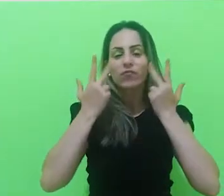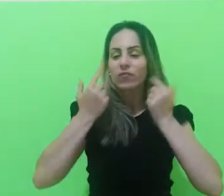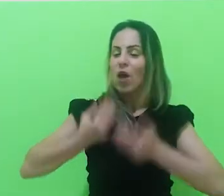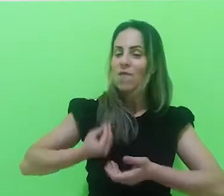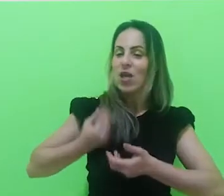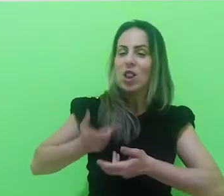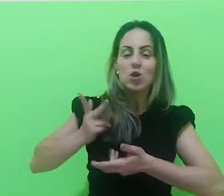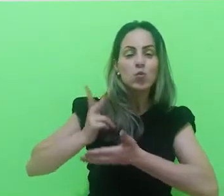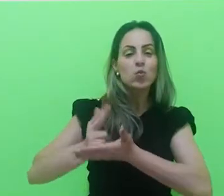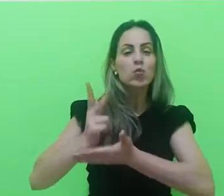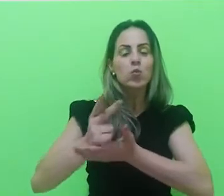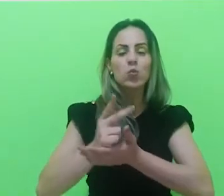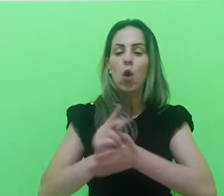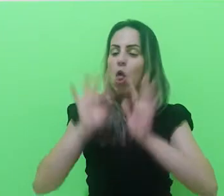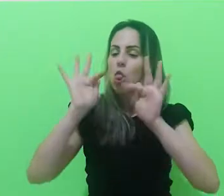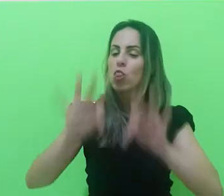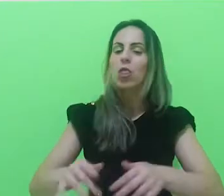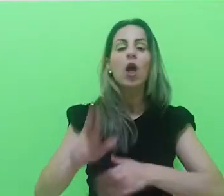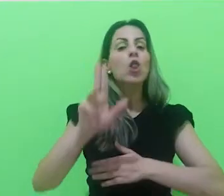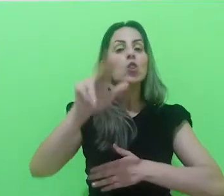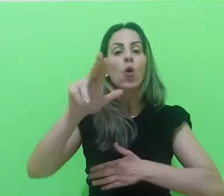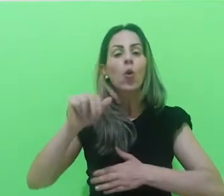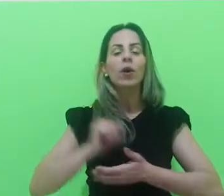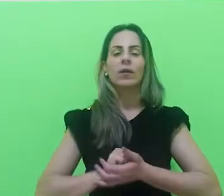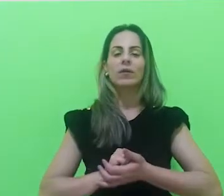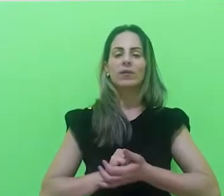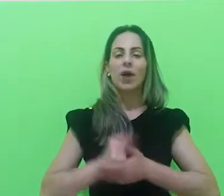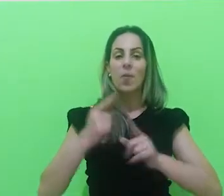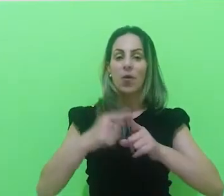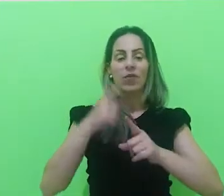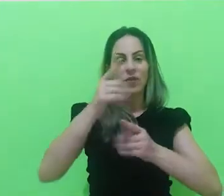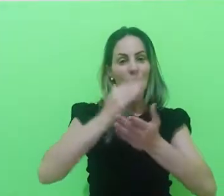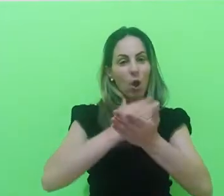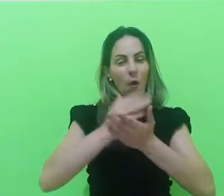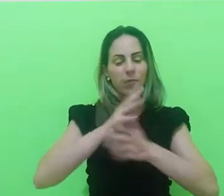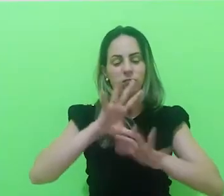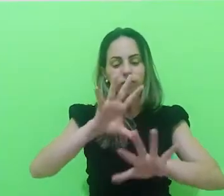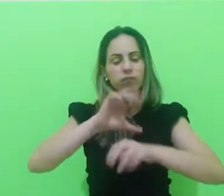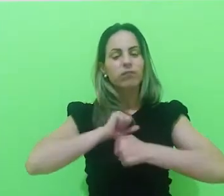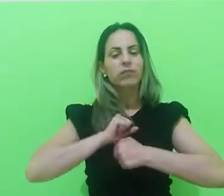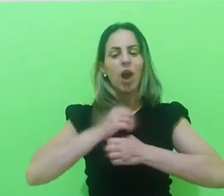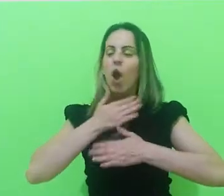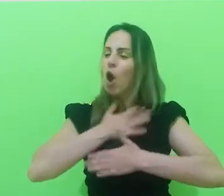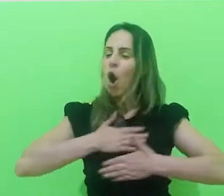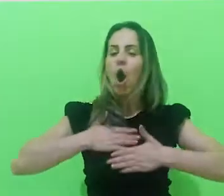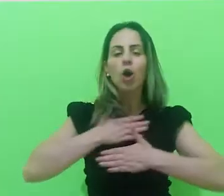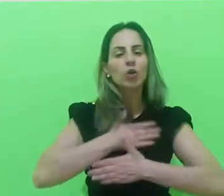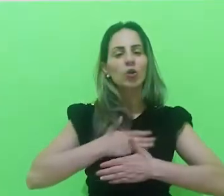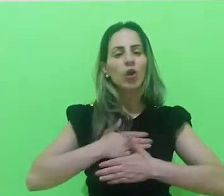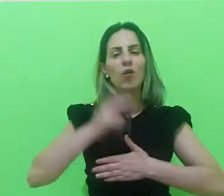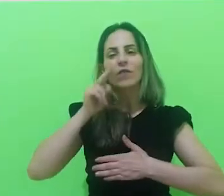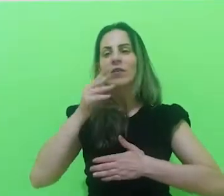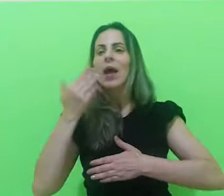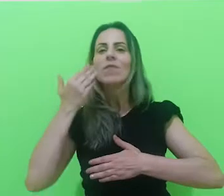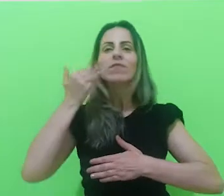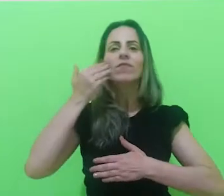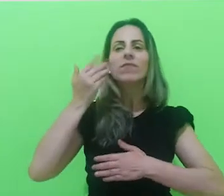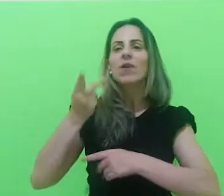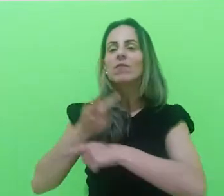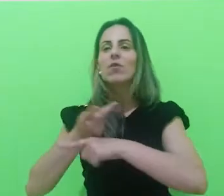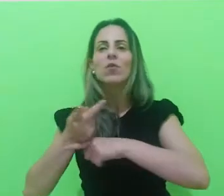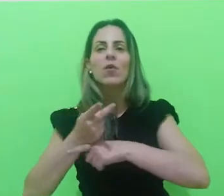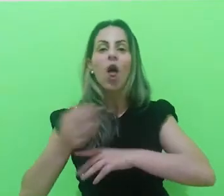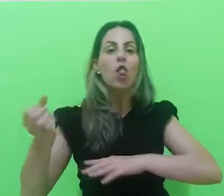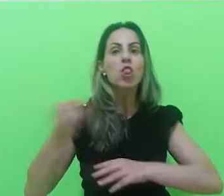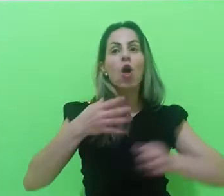termina nunca. Por que que não termina nunca? Porque a partir do momento que você internalizou, gostou, você sempre vai estar procurando alguma coisa